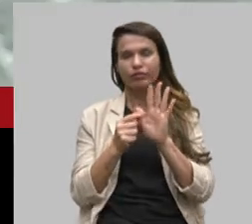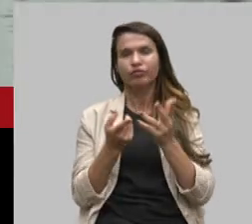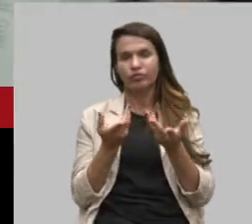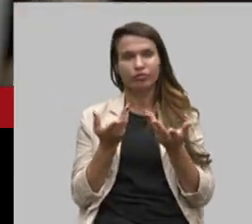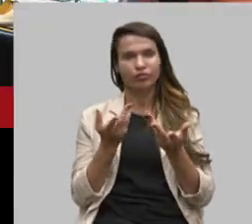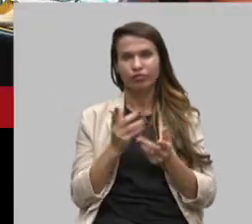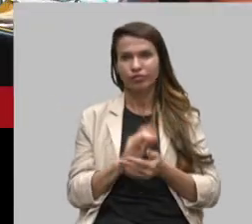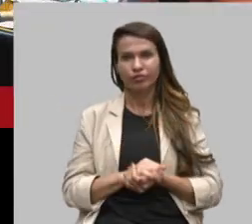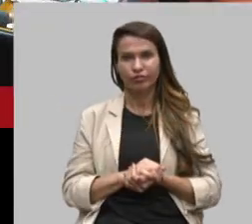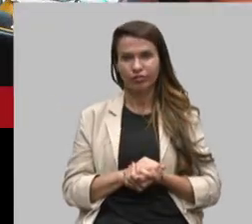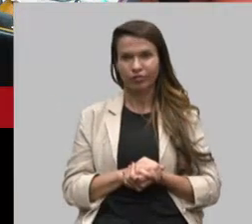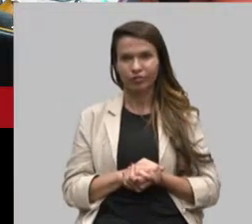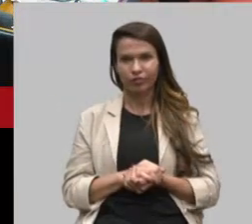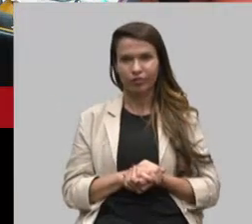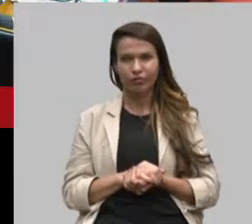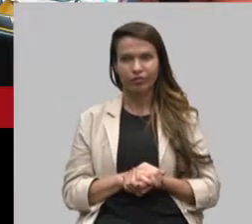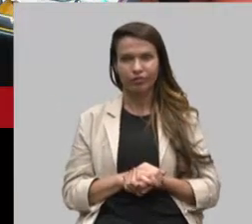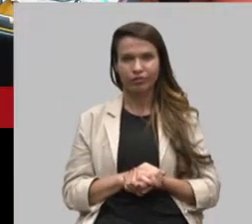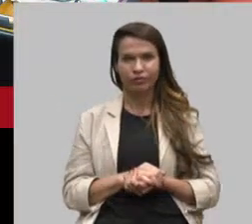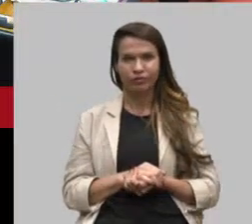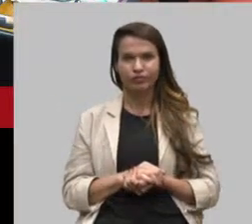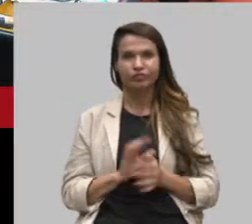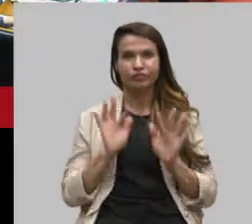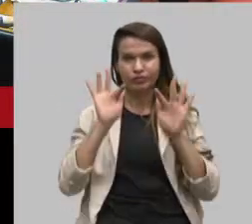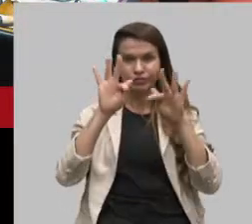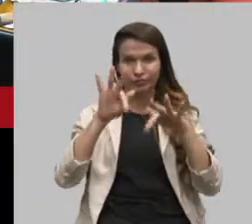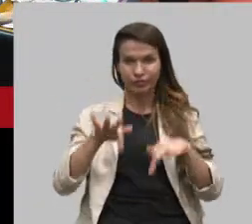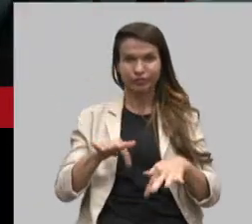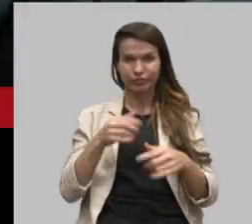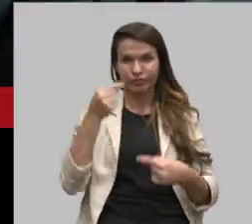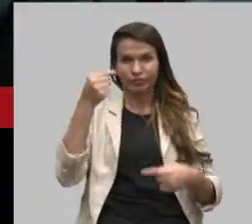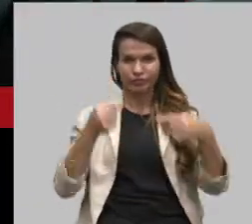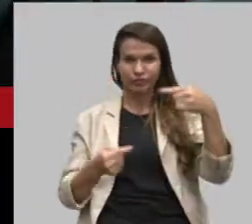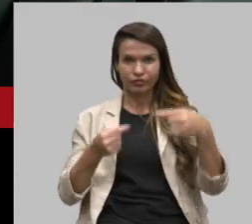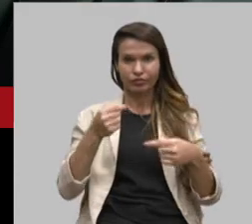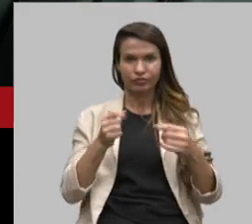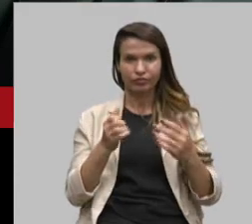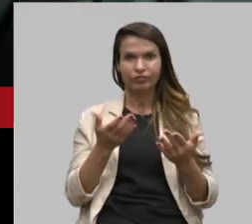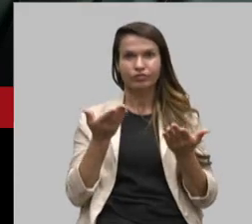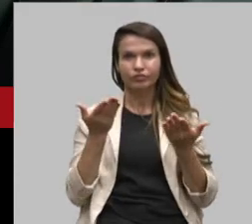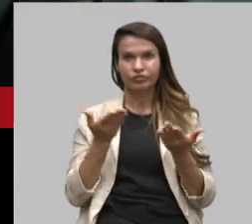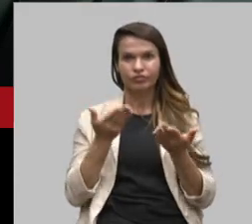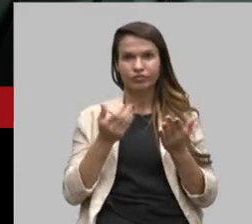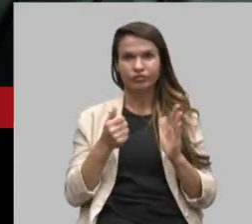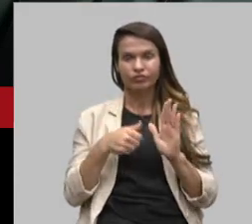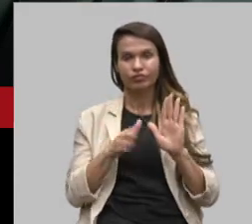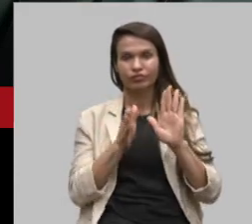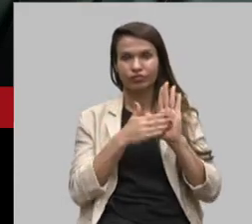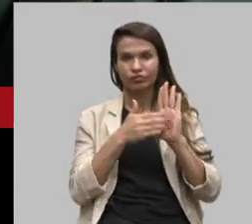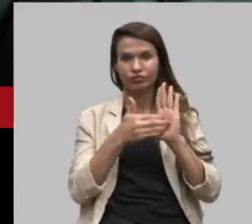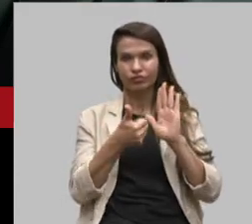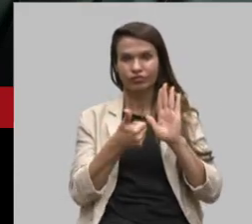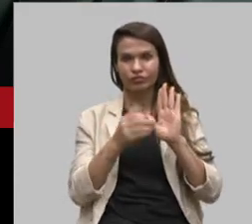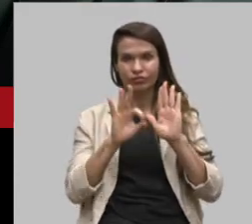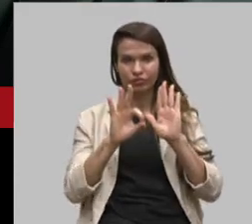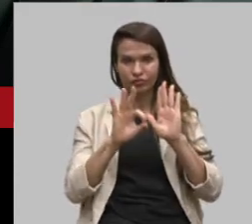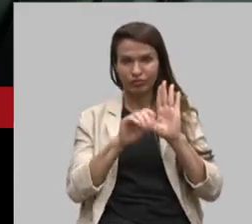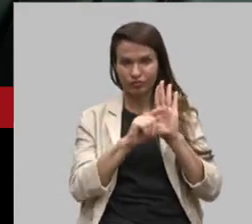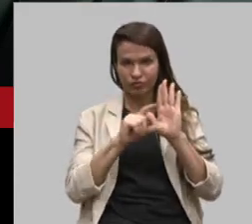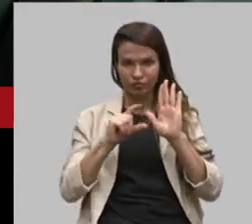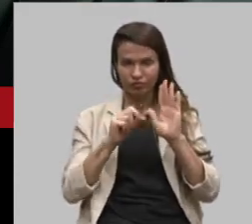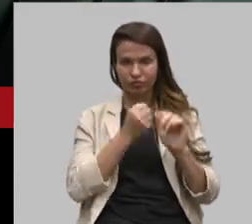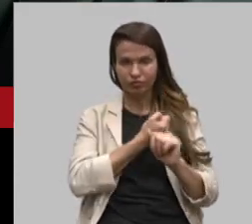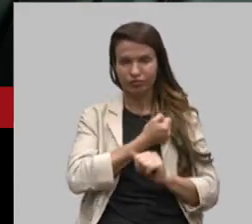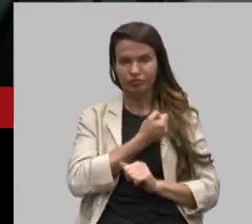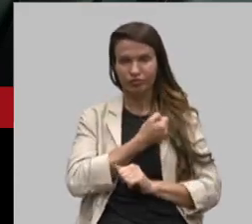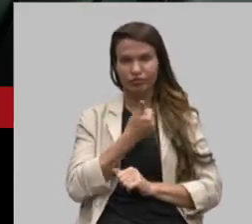matriz encerrada as discussões vamos para proposta 10 número 10